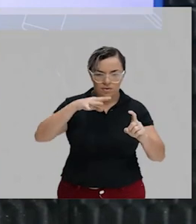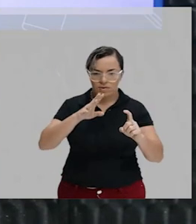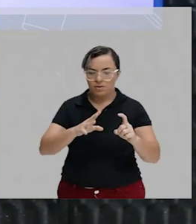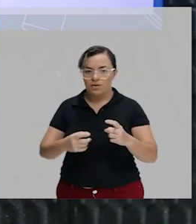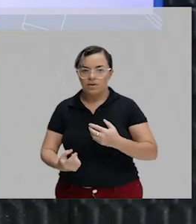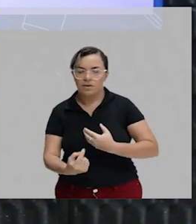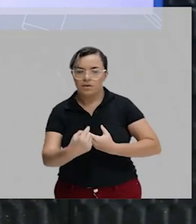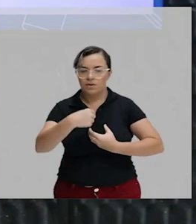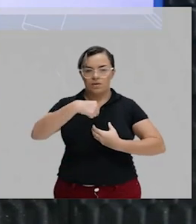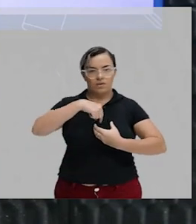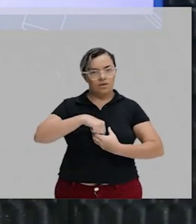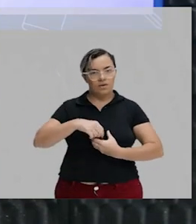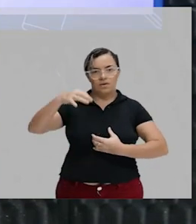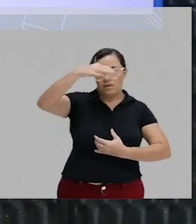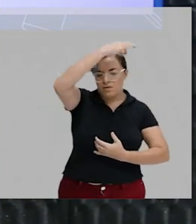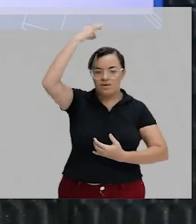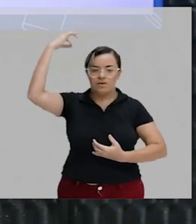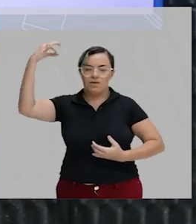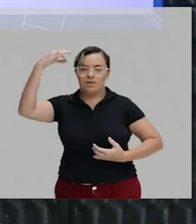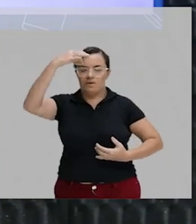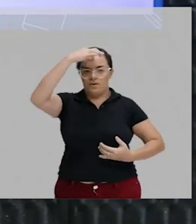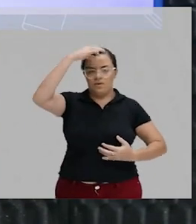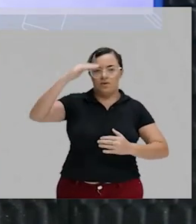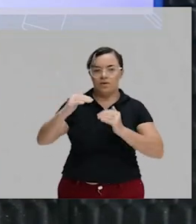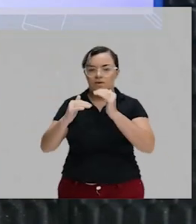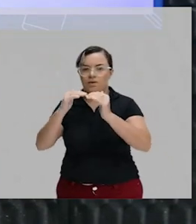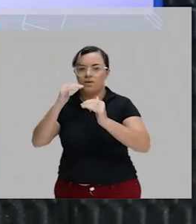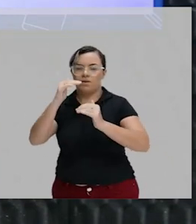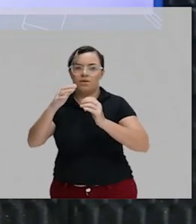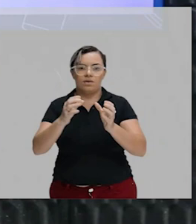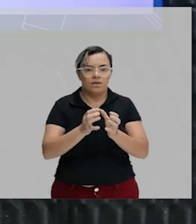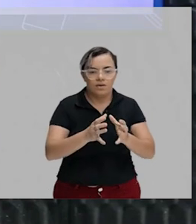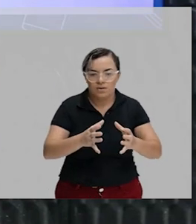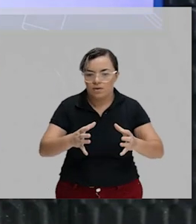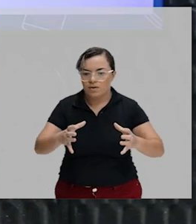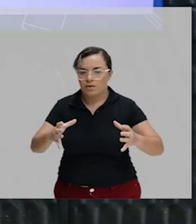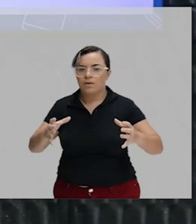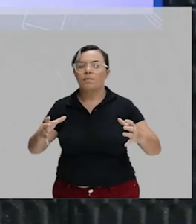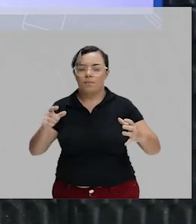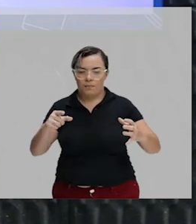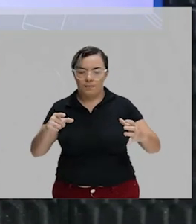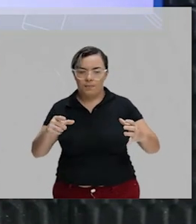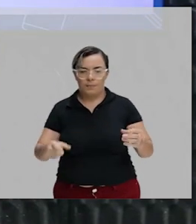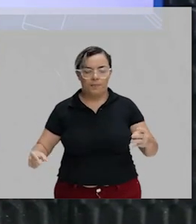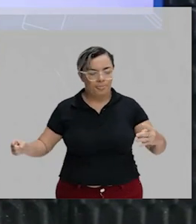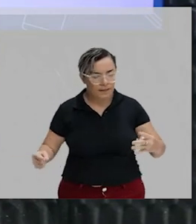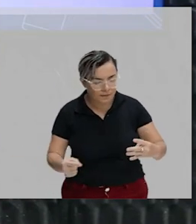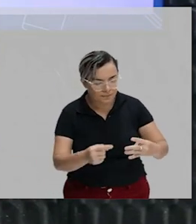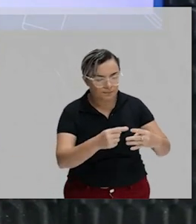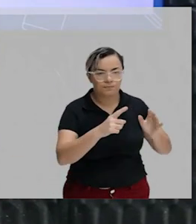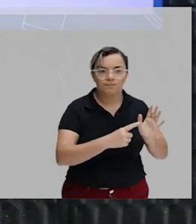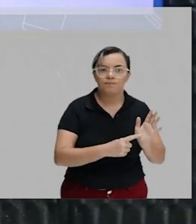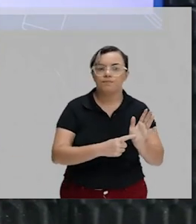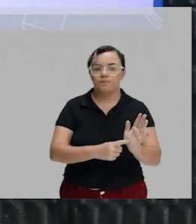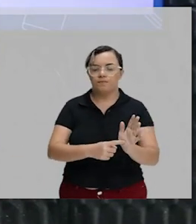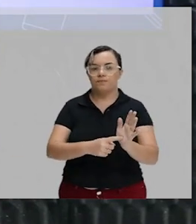espiritual aquilo que é transcendental tem um espaço mais eh reservado tem um momento de destaque aqui